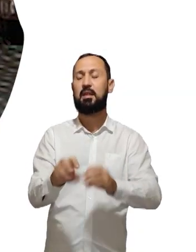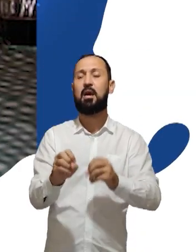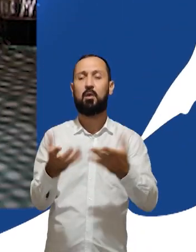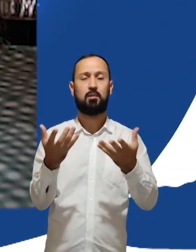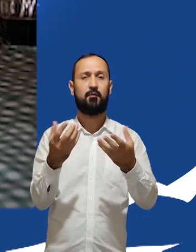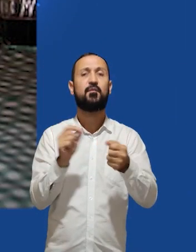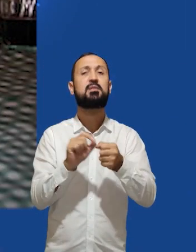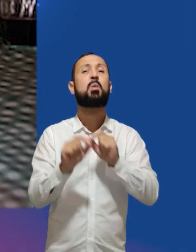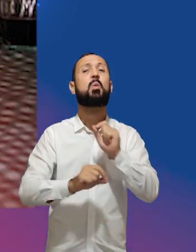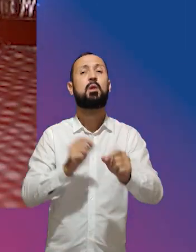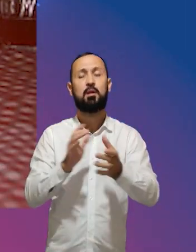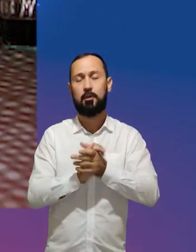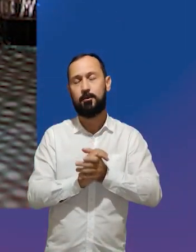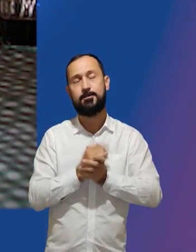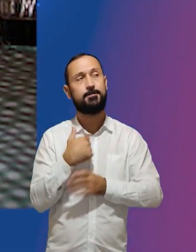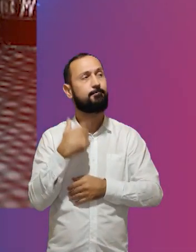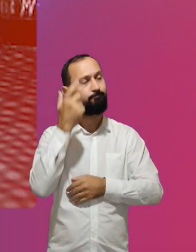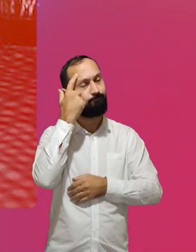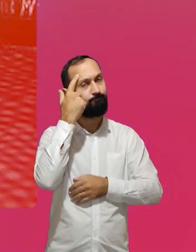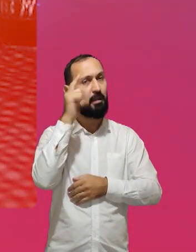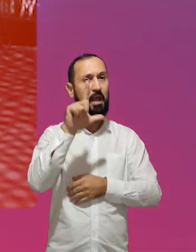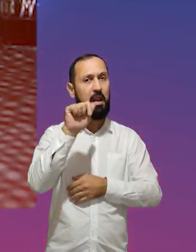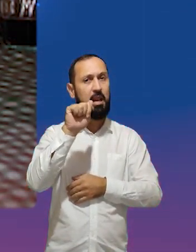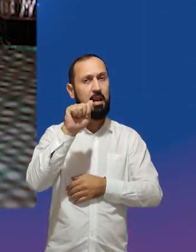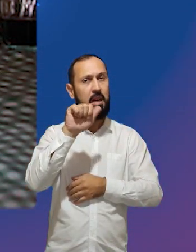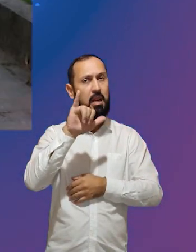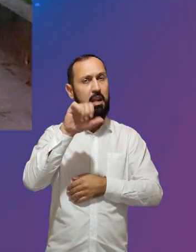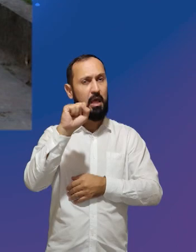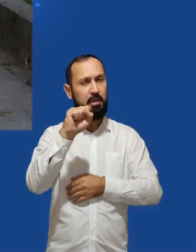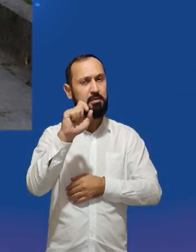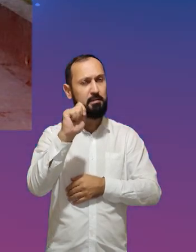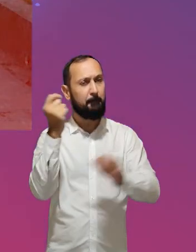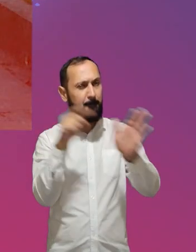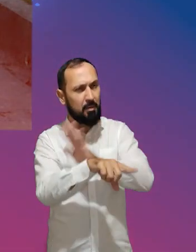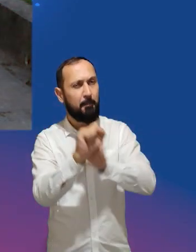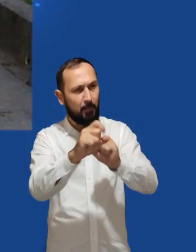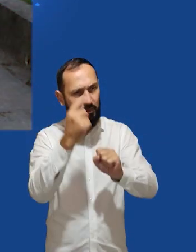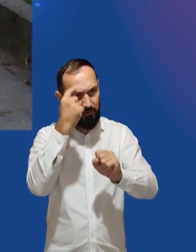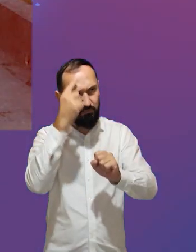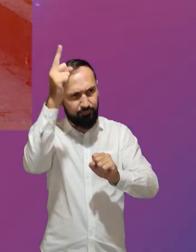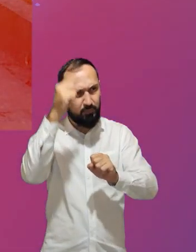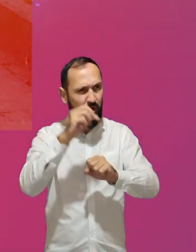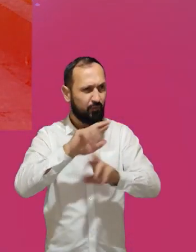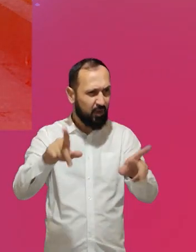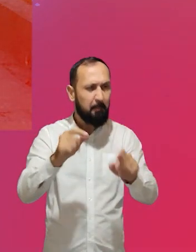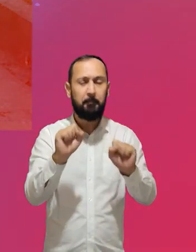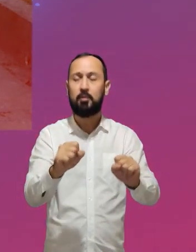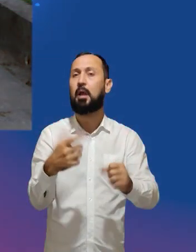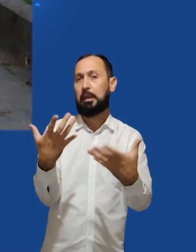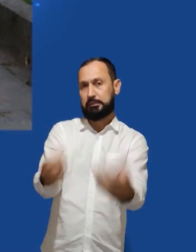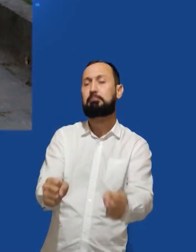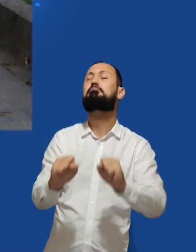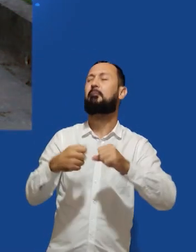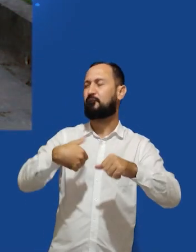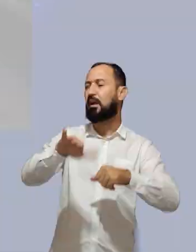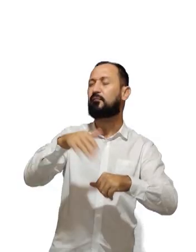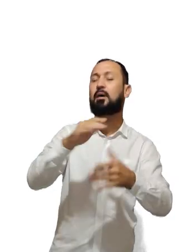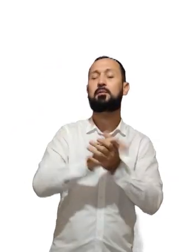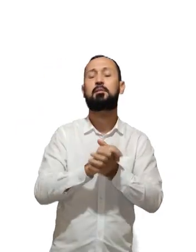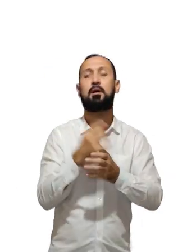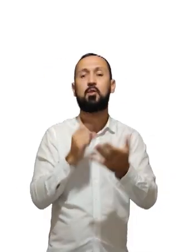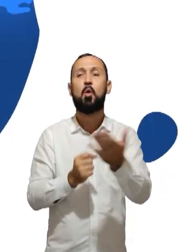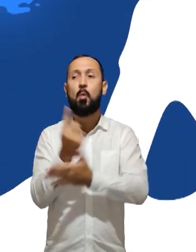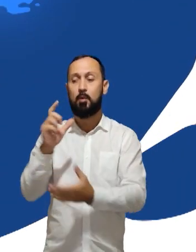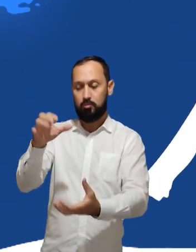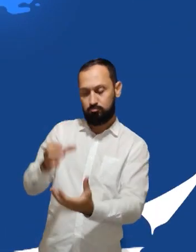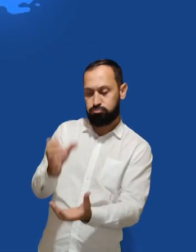tinha que dar aula para aquelas crianças e não tinha o que fazer. Daí eu perguntei para a Laís se eu podia inventar alguma moda. Aí ela falou que